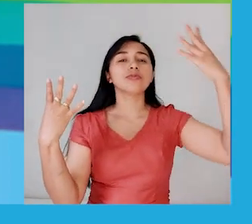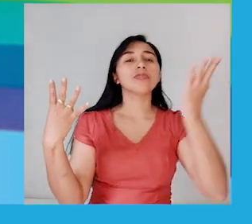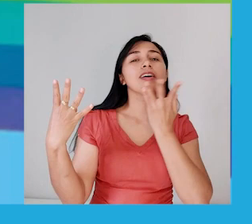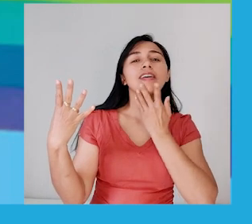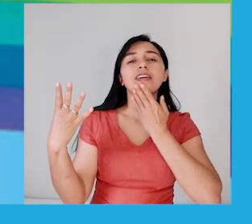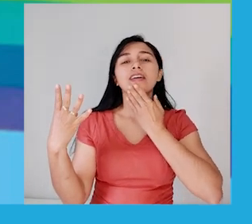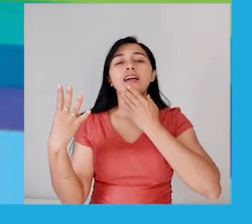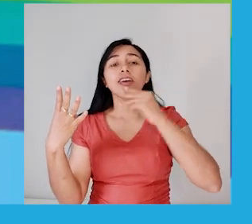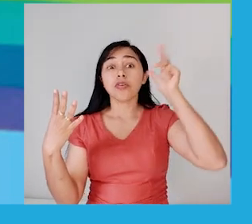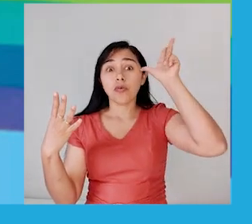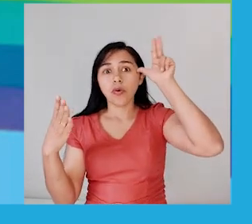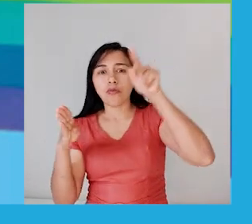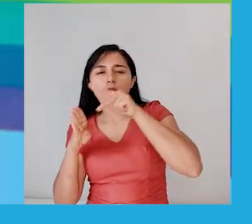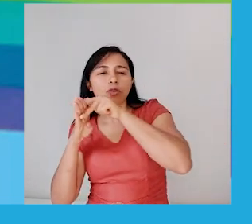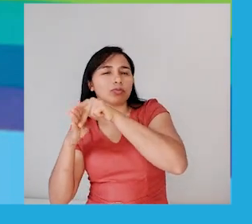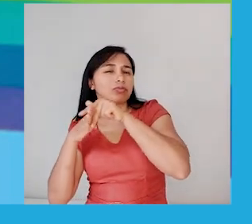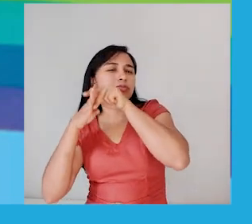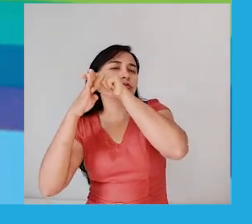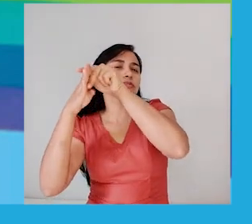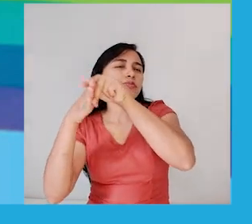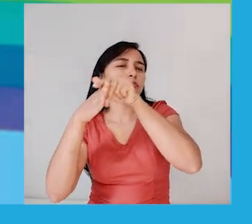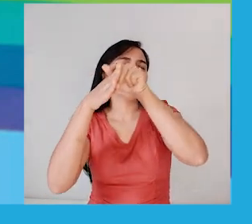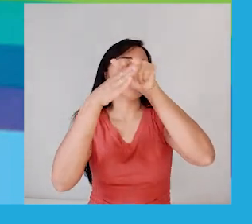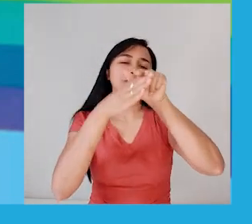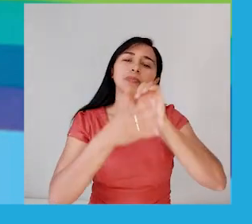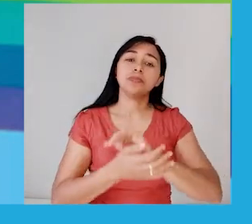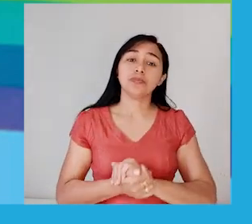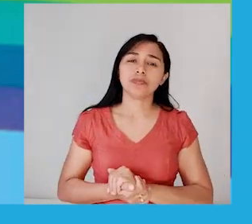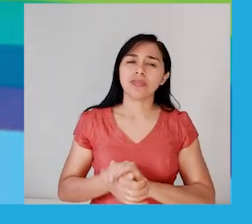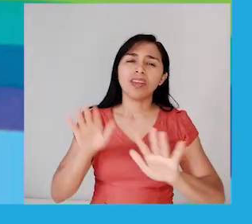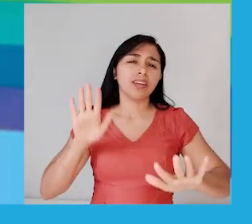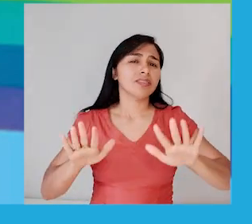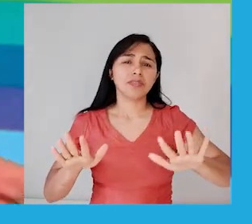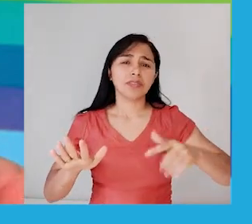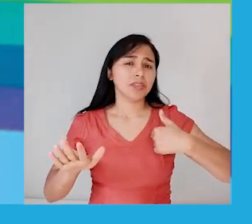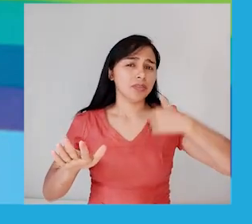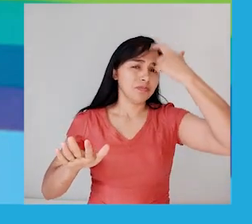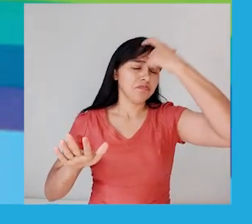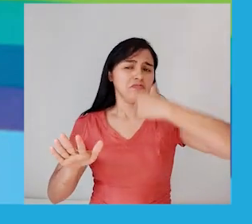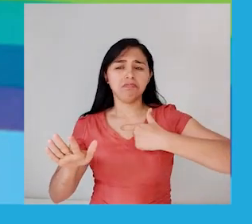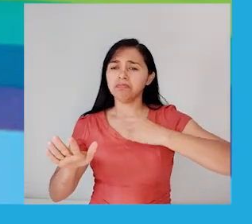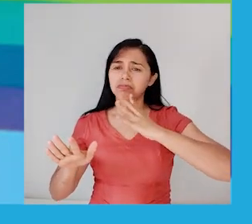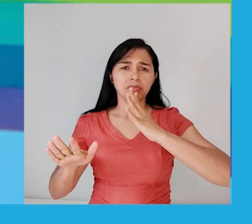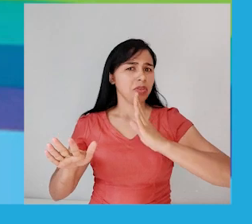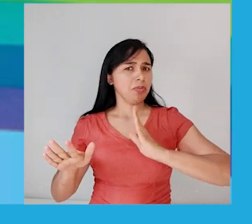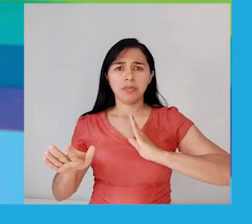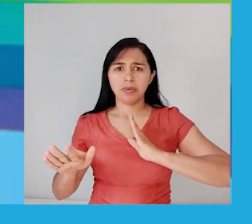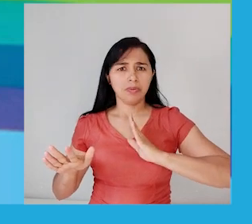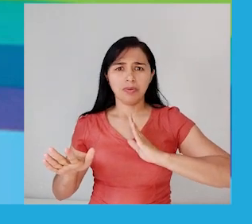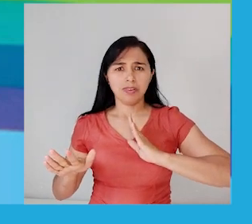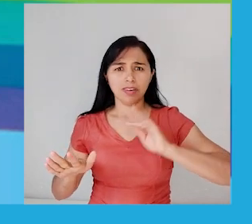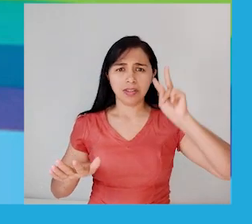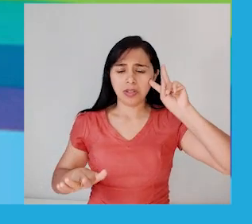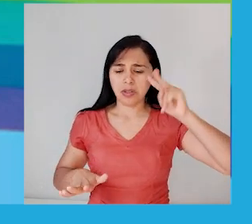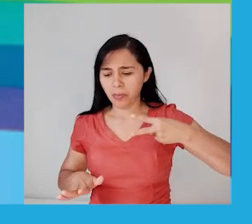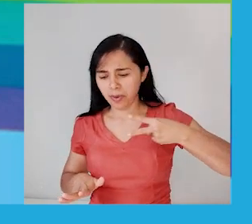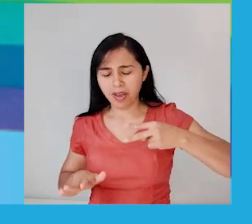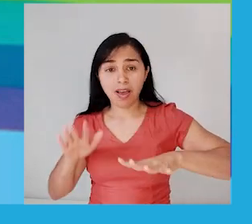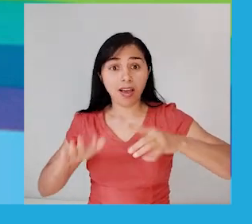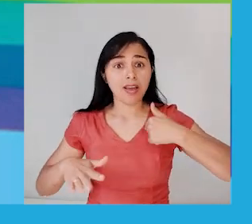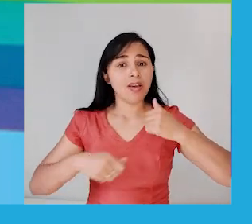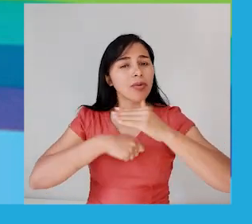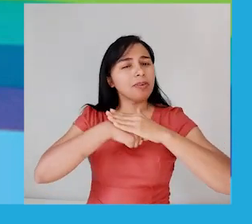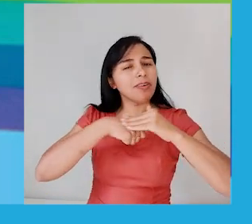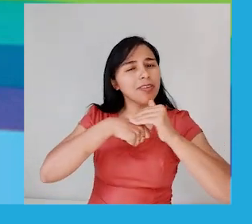vezes, nem eu mesmo sei quem sou. Às vezes sou o meu queridinho, às vezes sou moleque mal